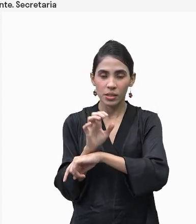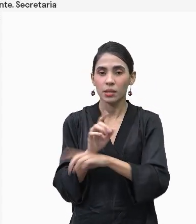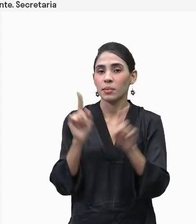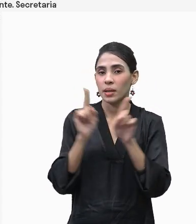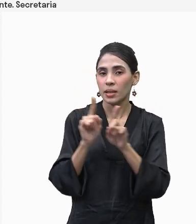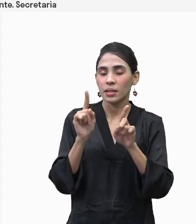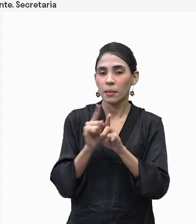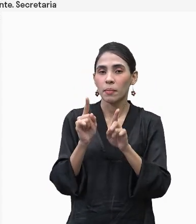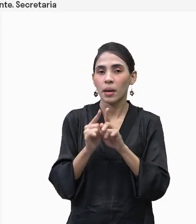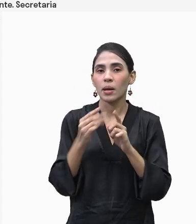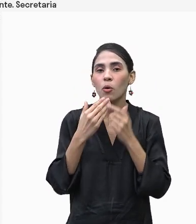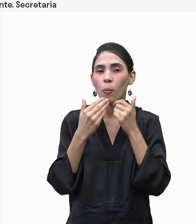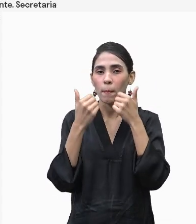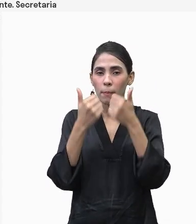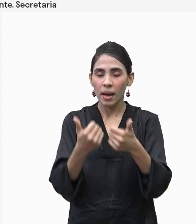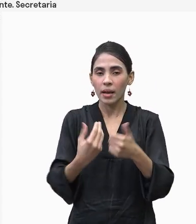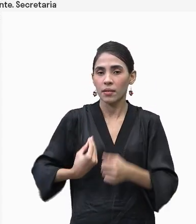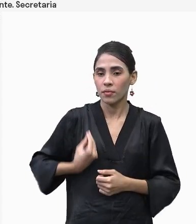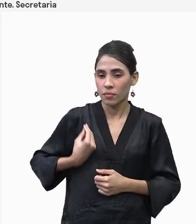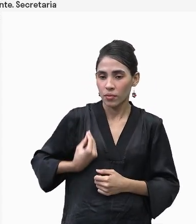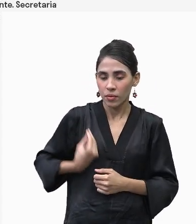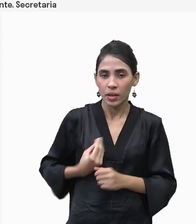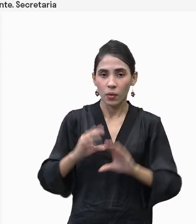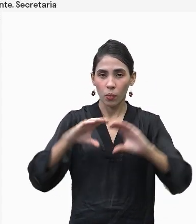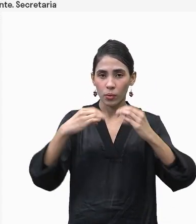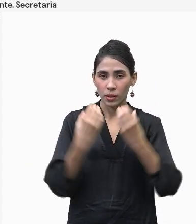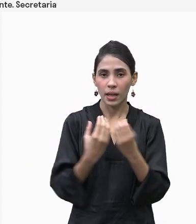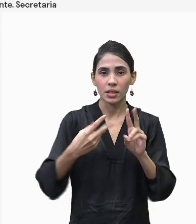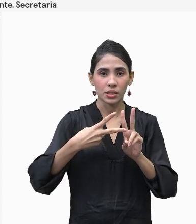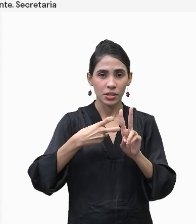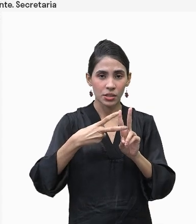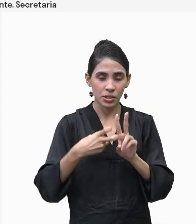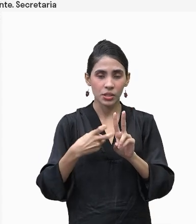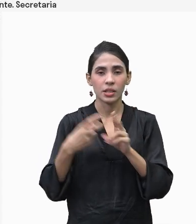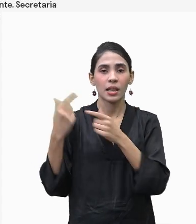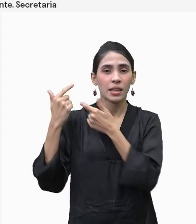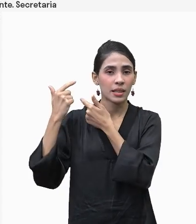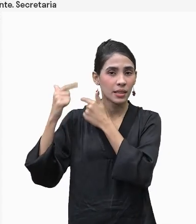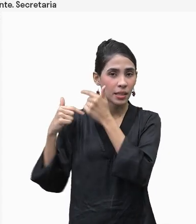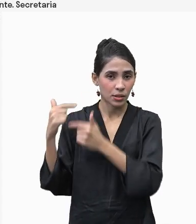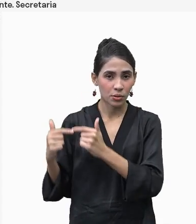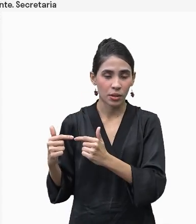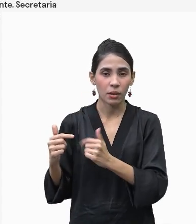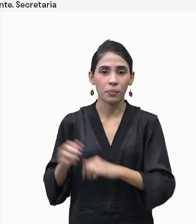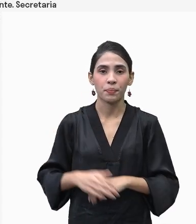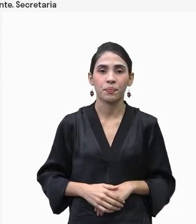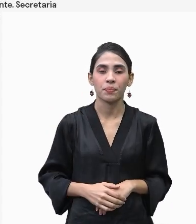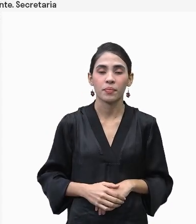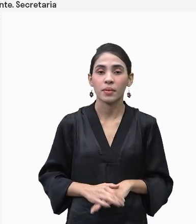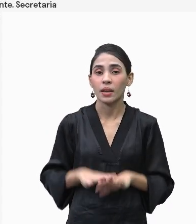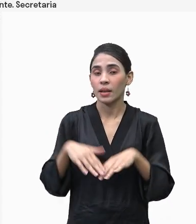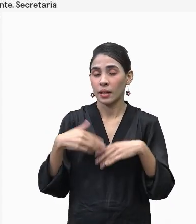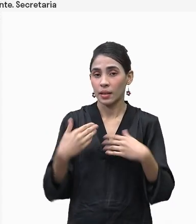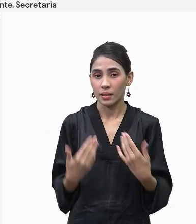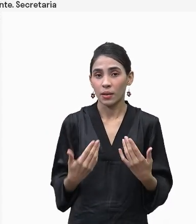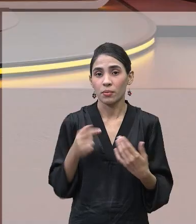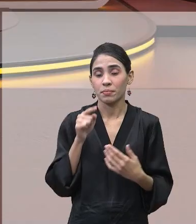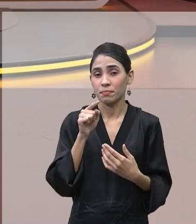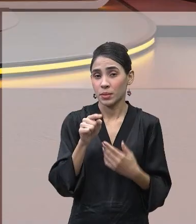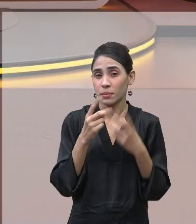das comunidades indígenas e tradicionais. Então, conforme a gente vê aí,